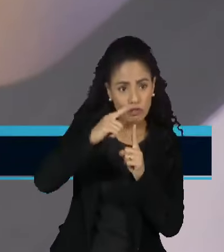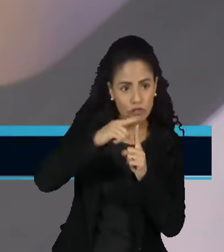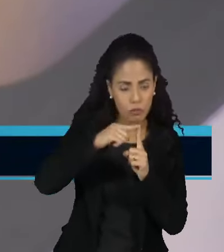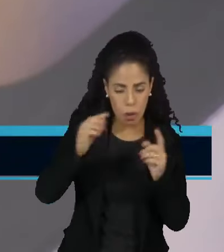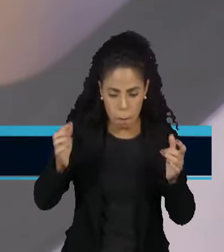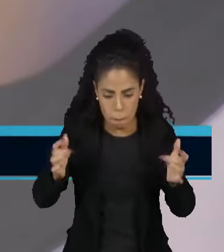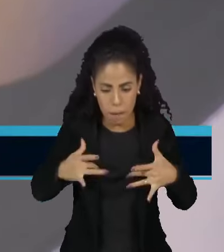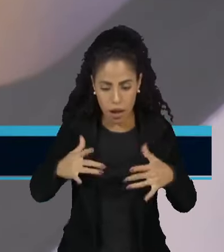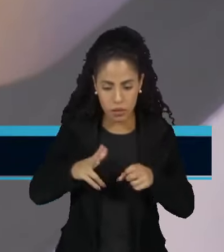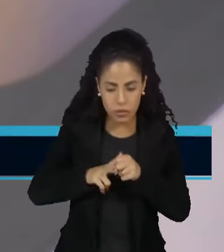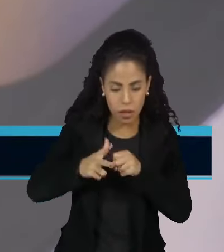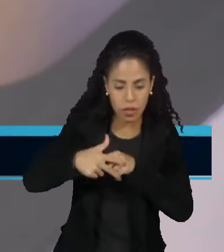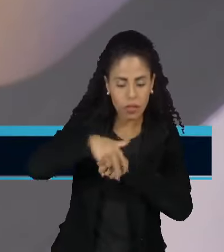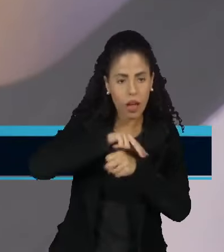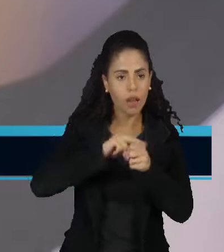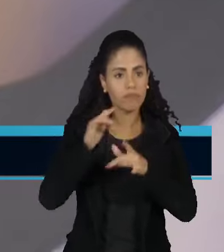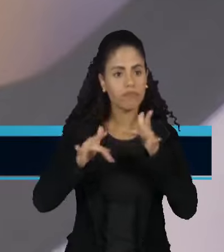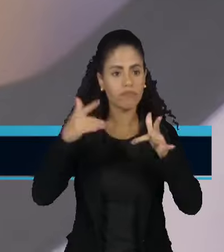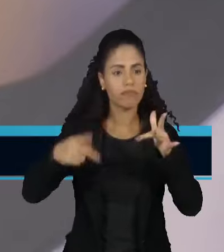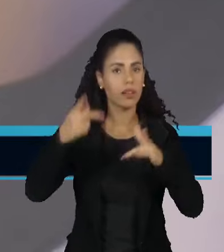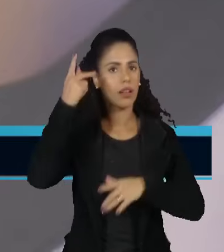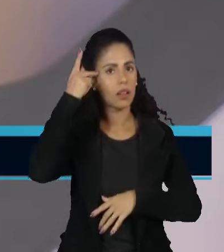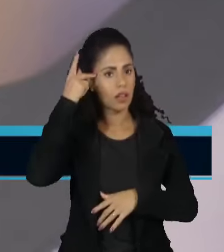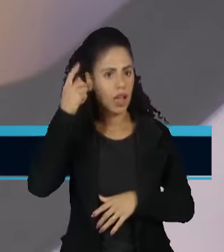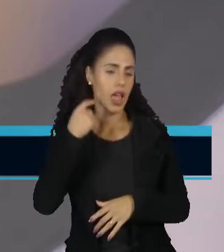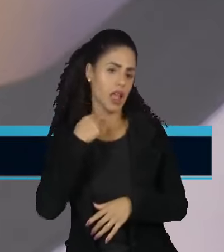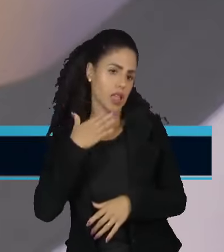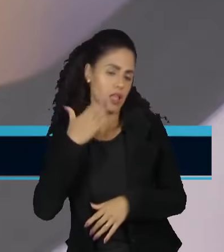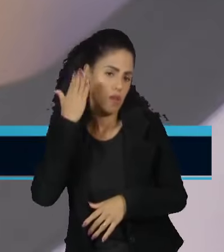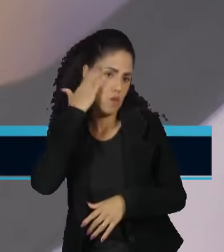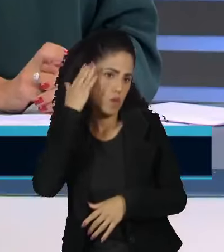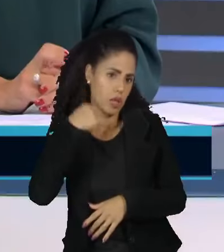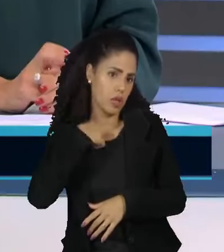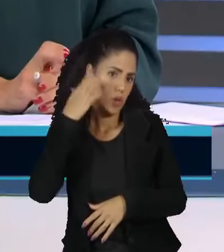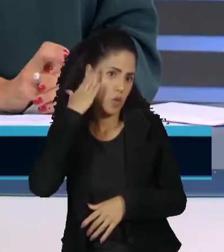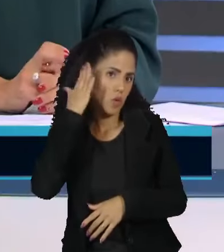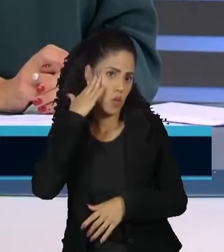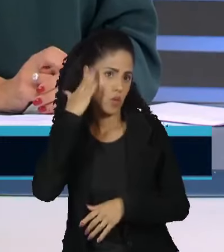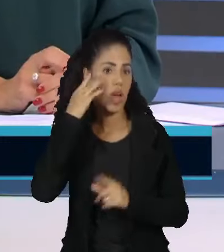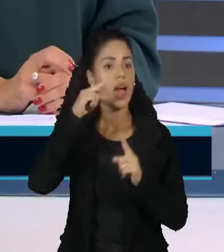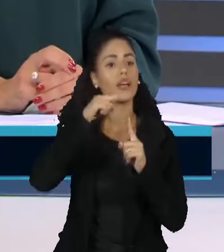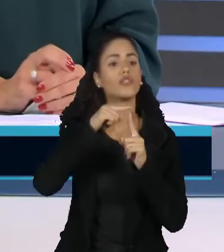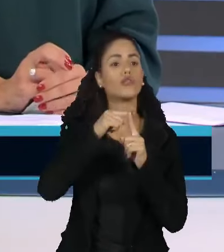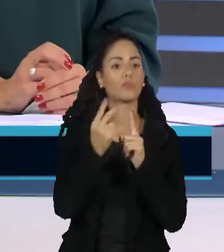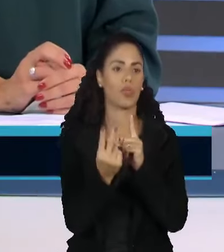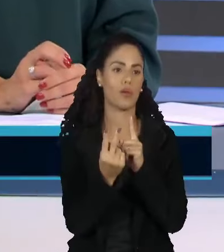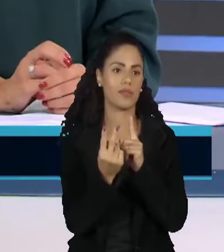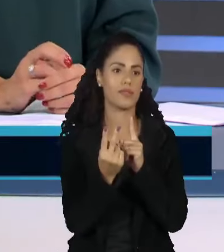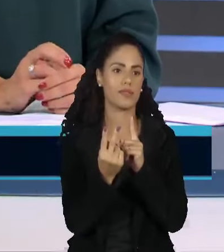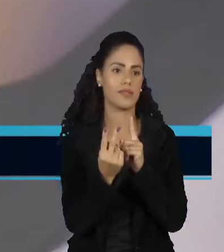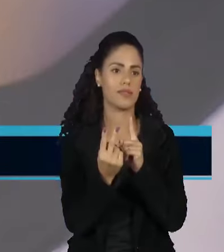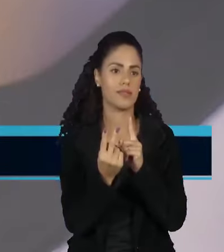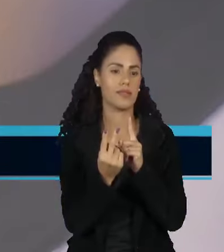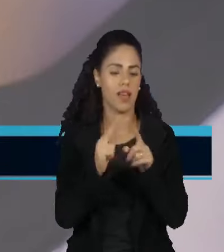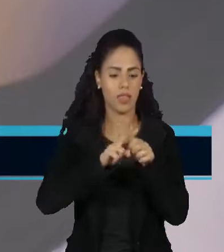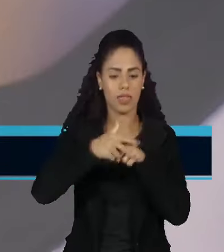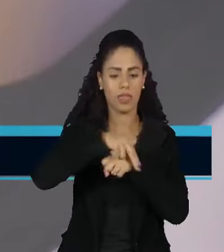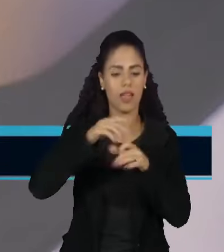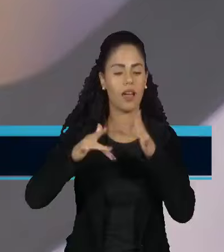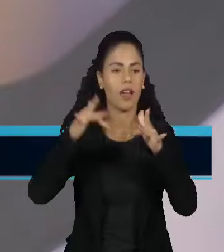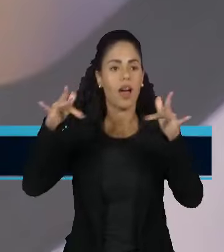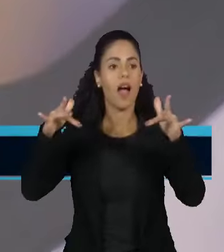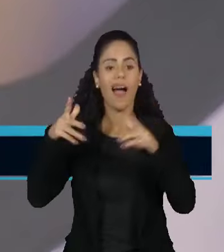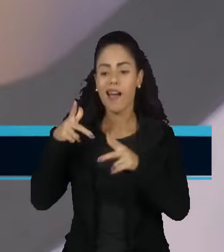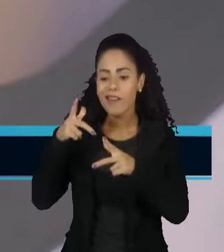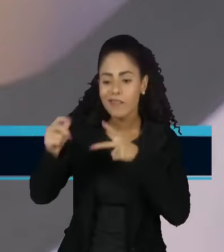causando essa manifestação em São Paulo, até onde eu sei, é a dengue do tipo 2. E o desafio é você fazer uma vacina que